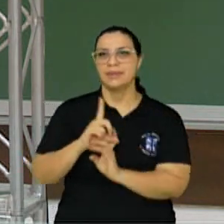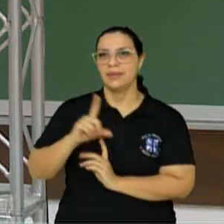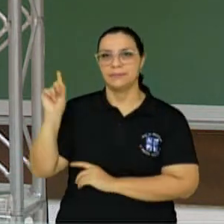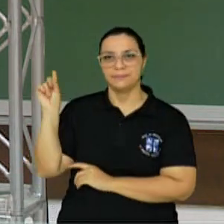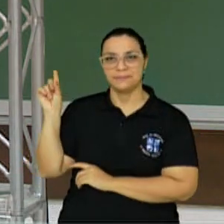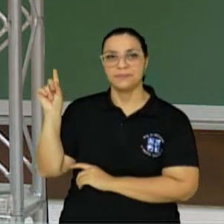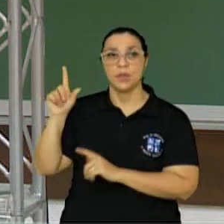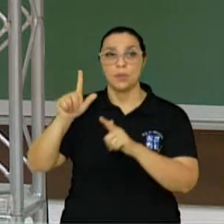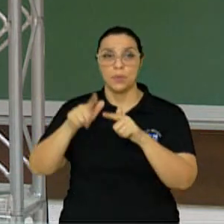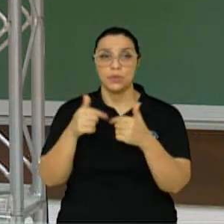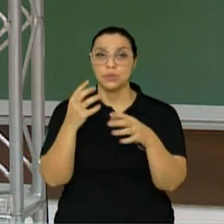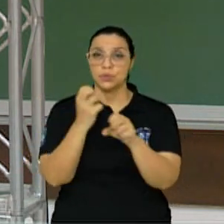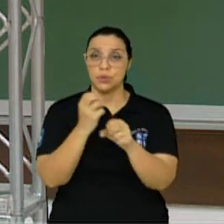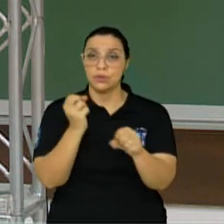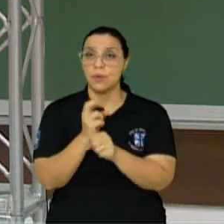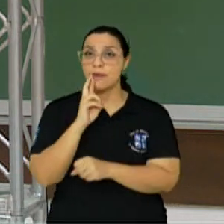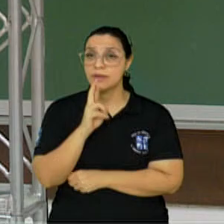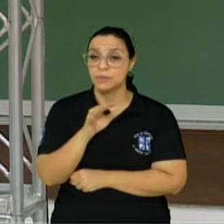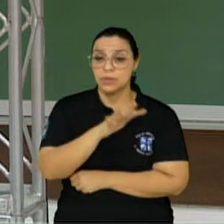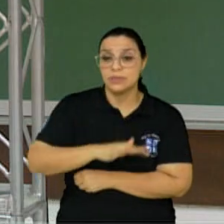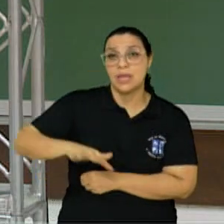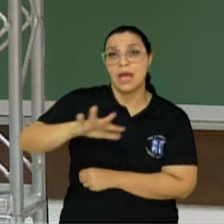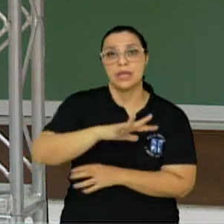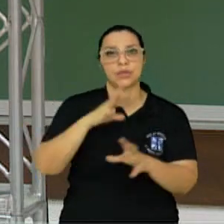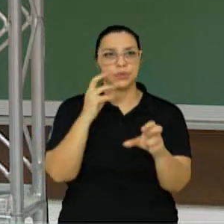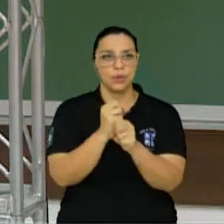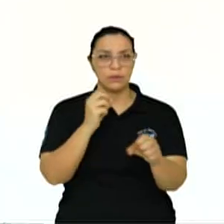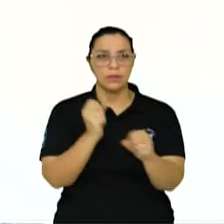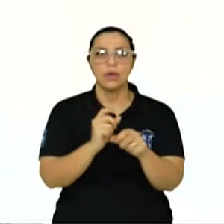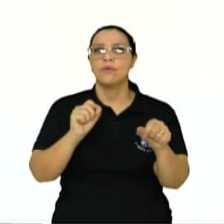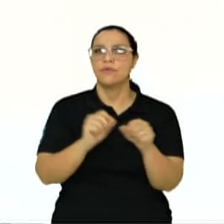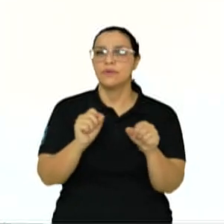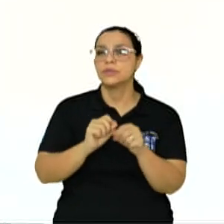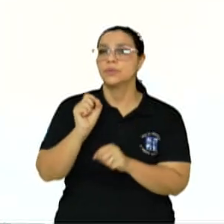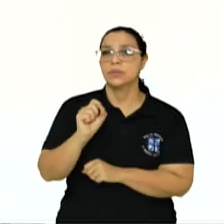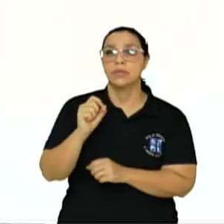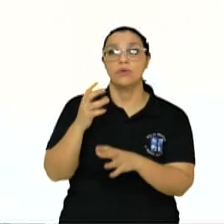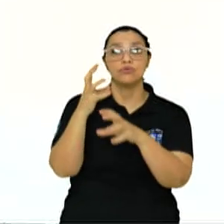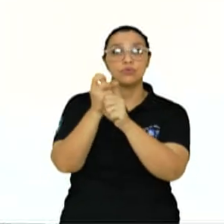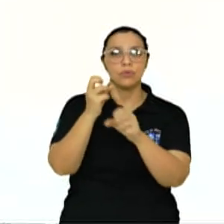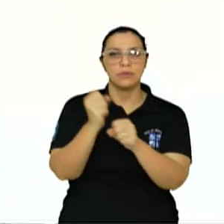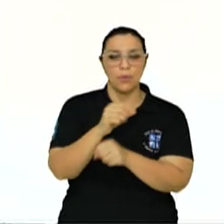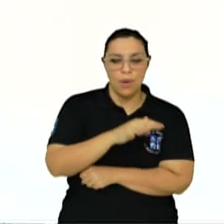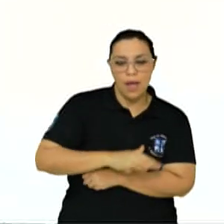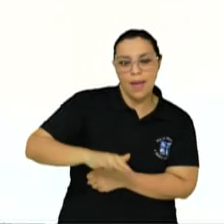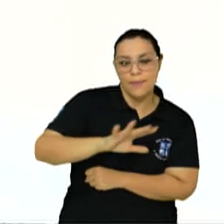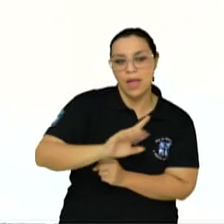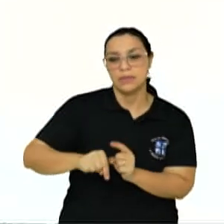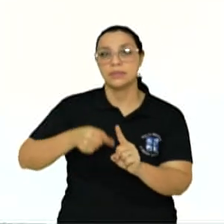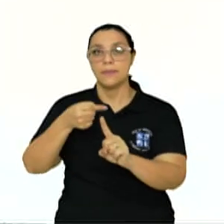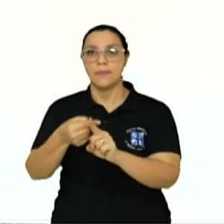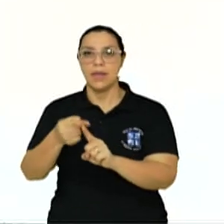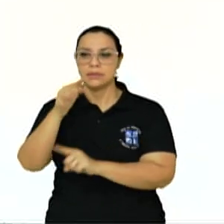isósceles. Para calcular, então, a superfície total, eu vou somar a área lateral com a área da